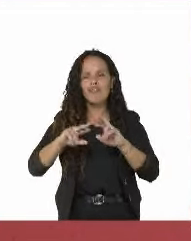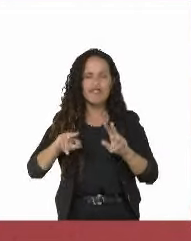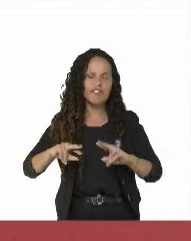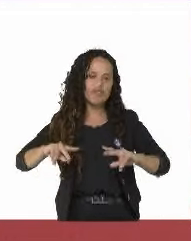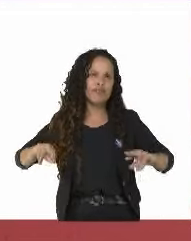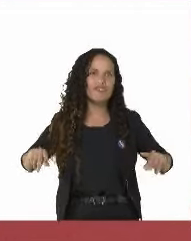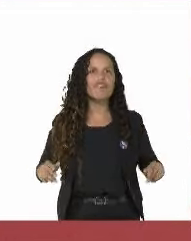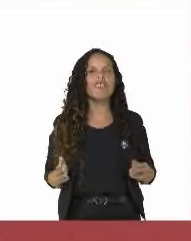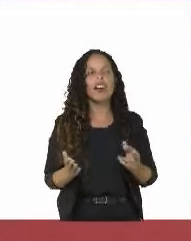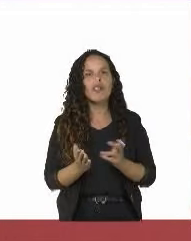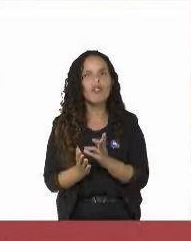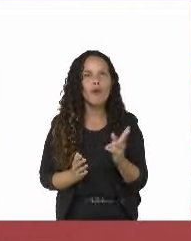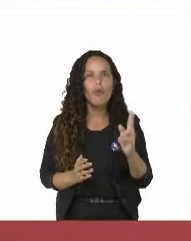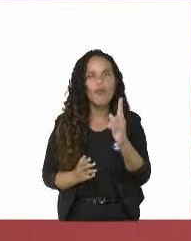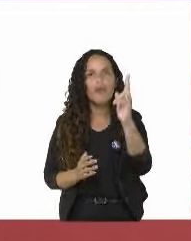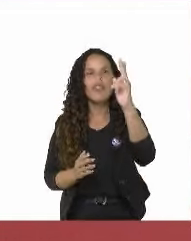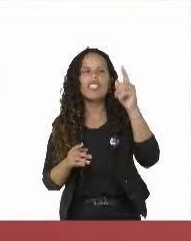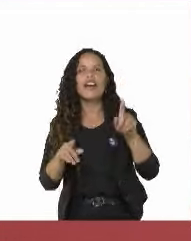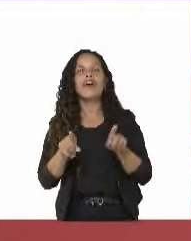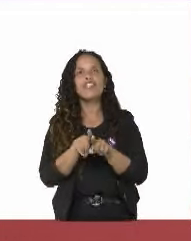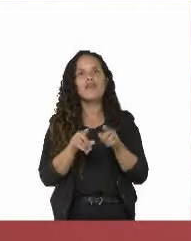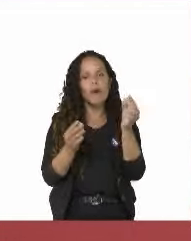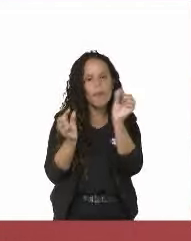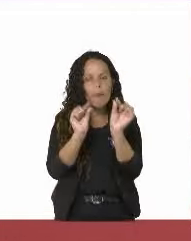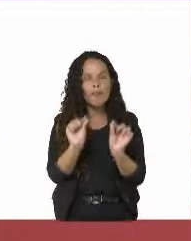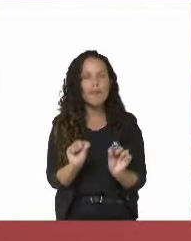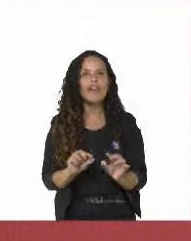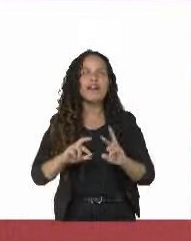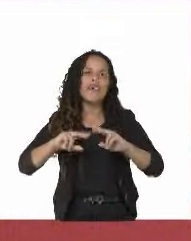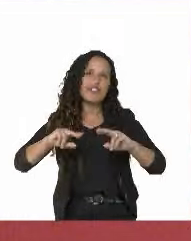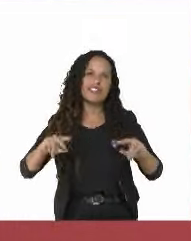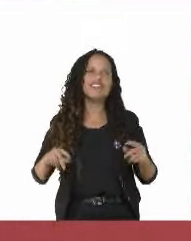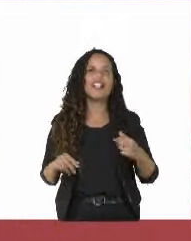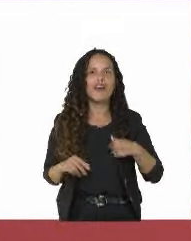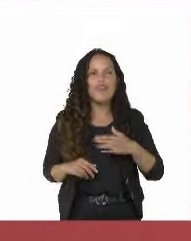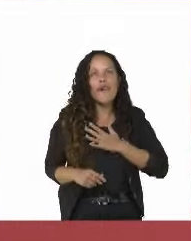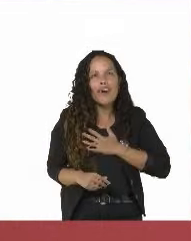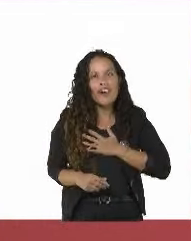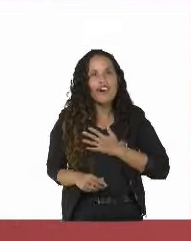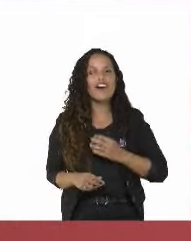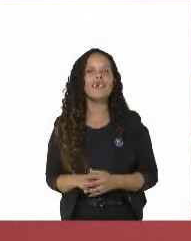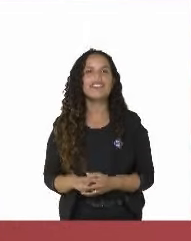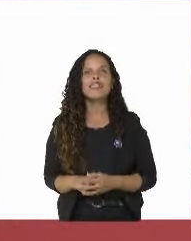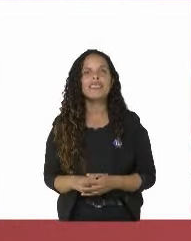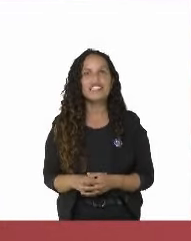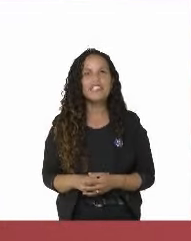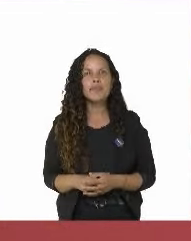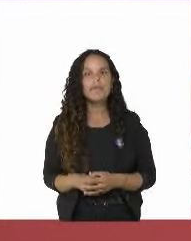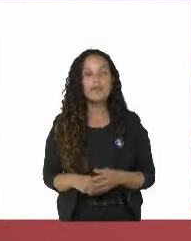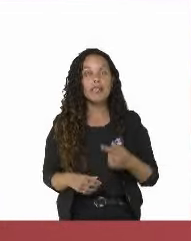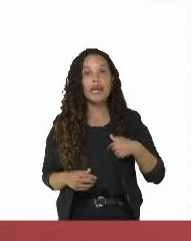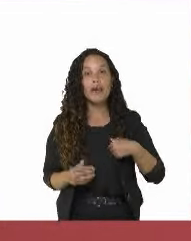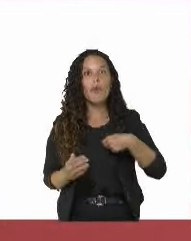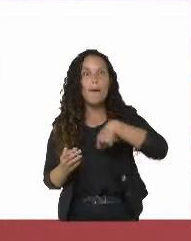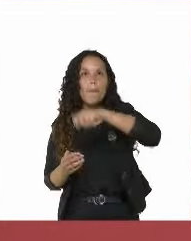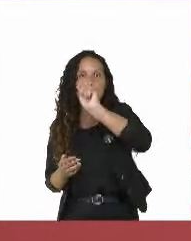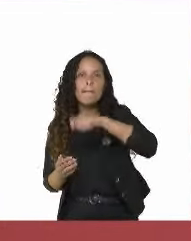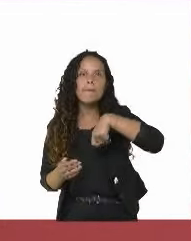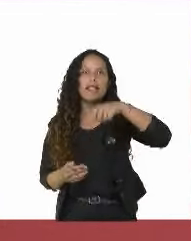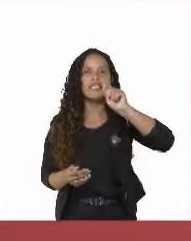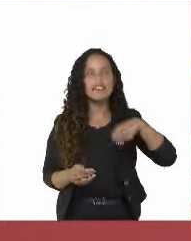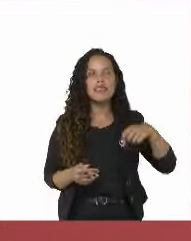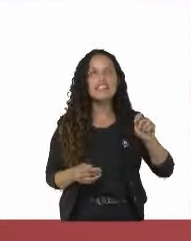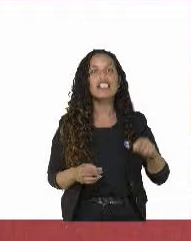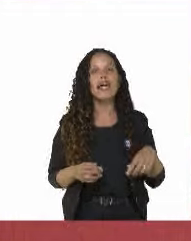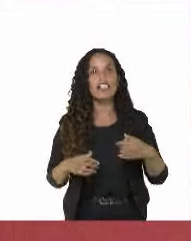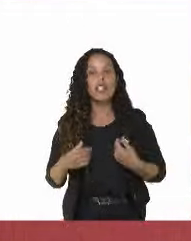eu fazia, costurava, eu aplicava, eu bordava, aplicava botão. Então, eu gosto muito dessa pegada. E eu tinha os meus pincéis. Então, a minha ideia era